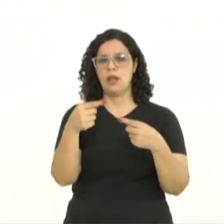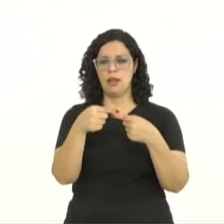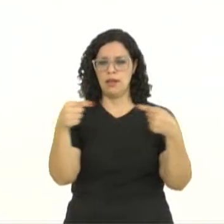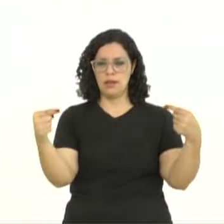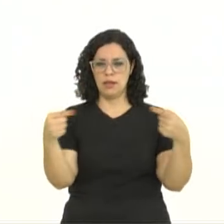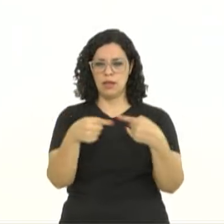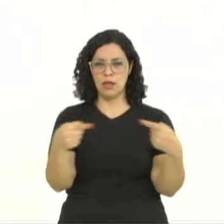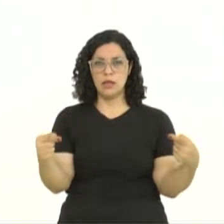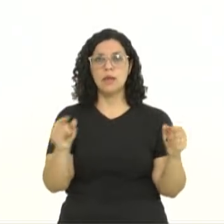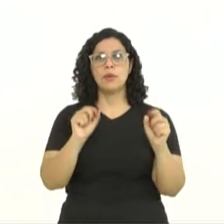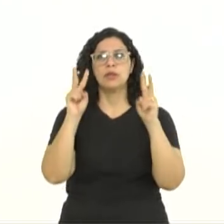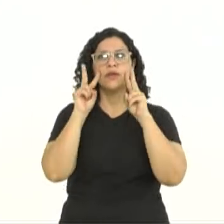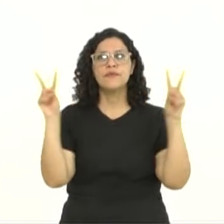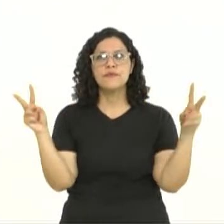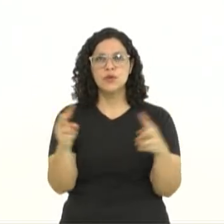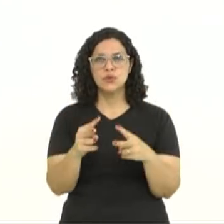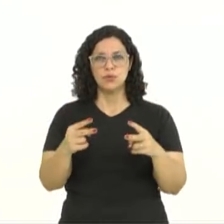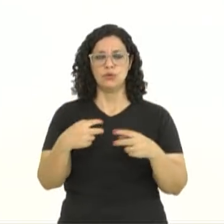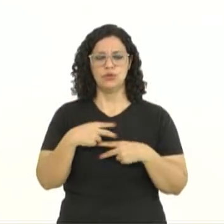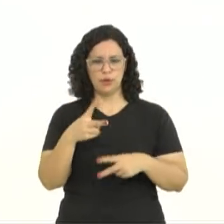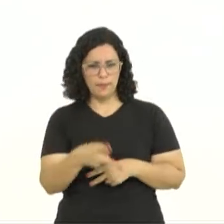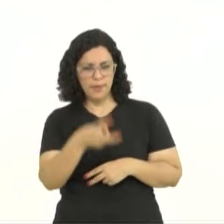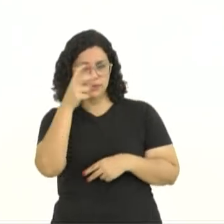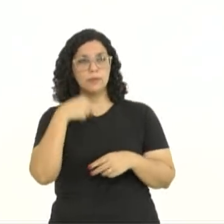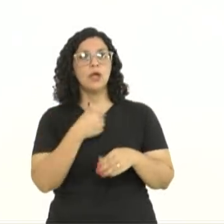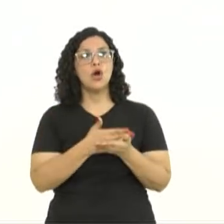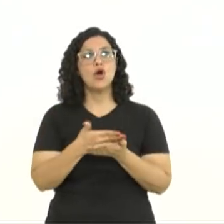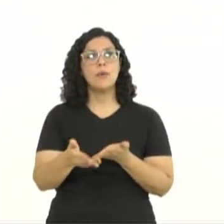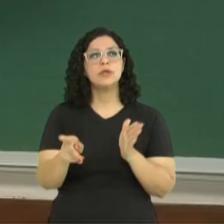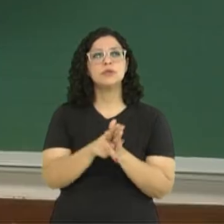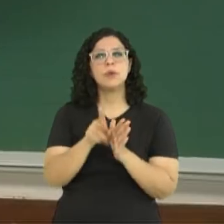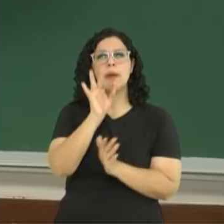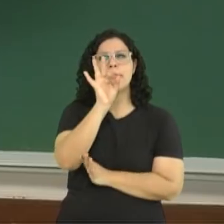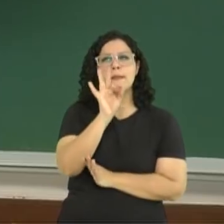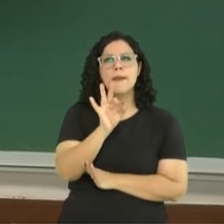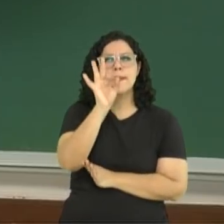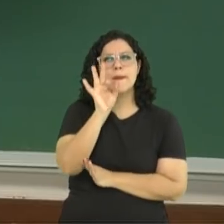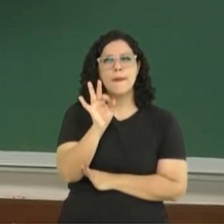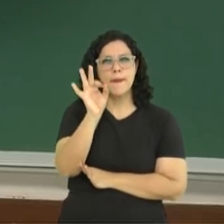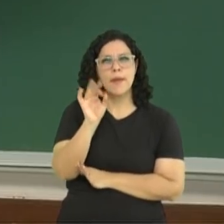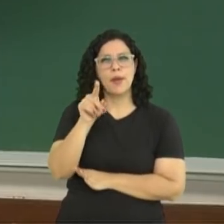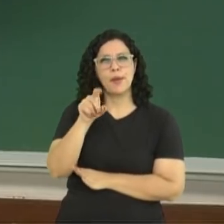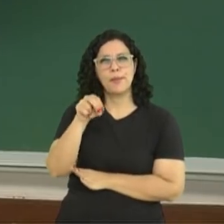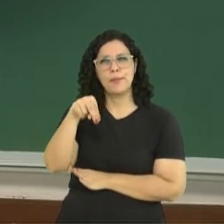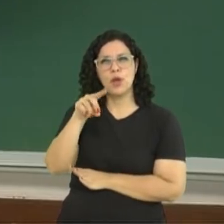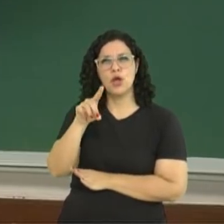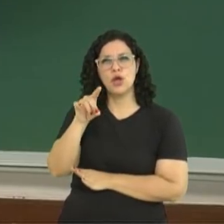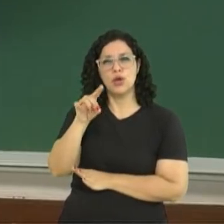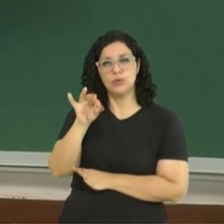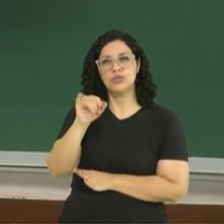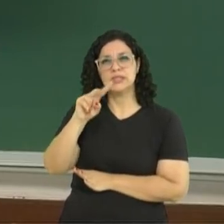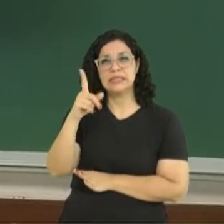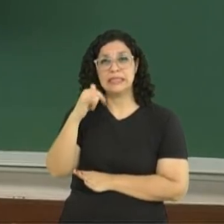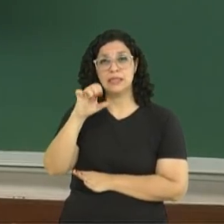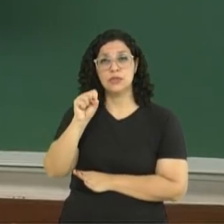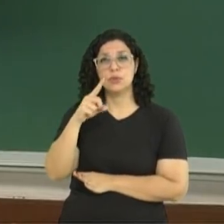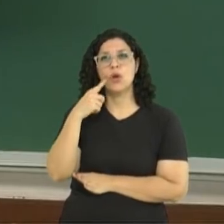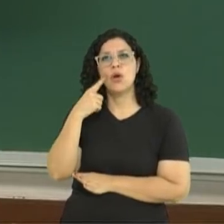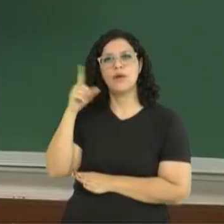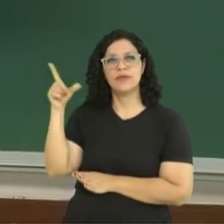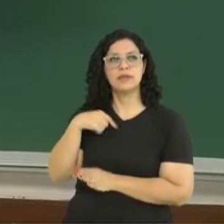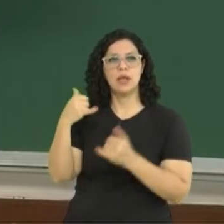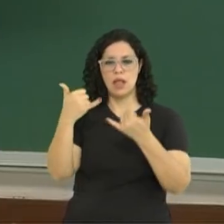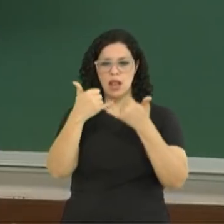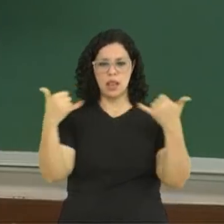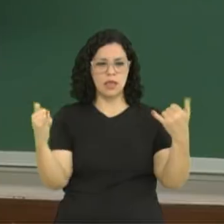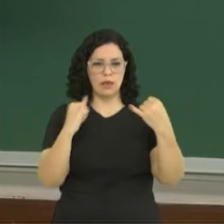pode ser o poder da atração visual e pode dar origem ao puntilismo. Visualmente, agora falando. Quando eu pego 2